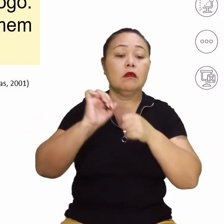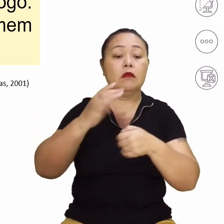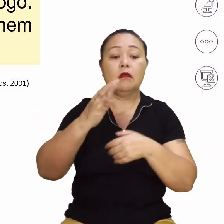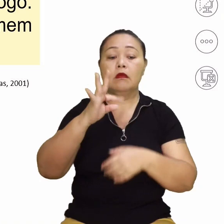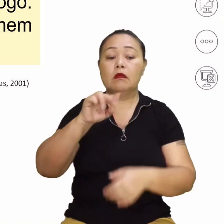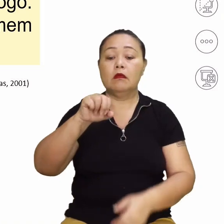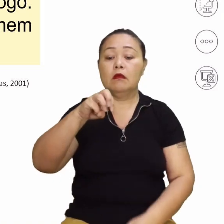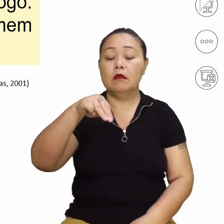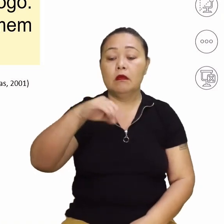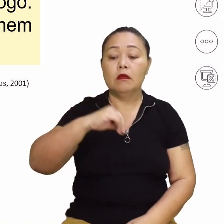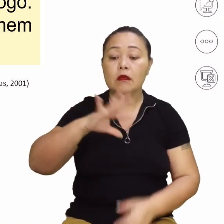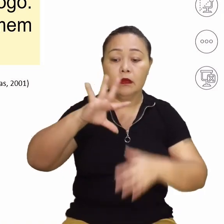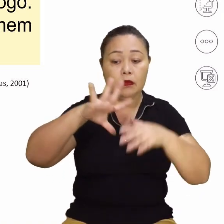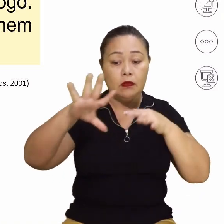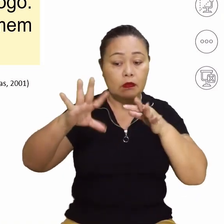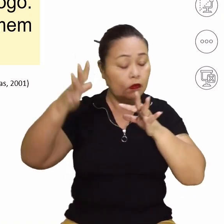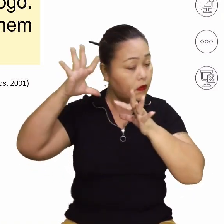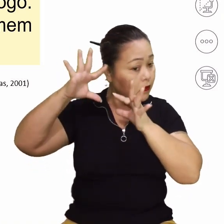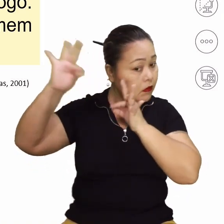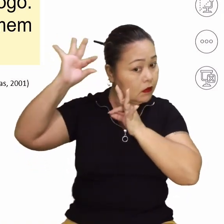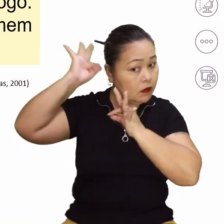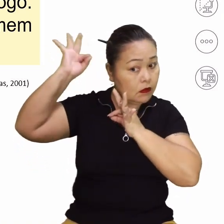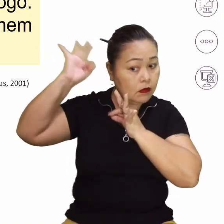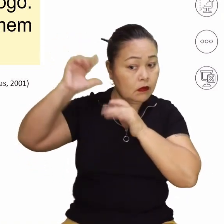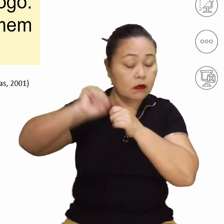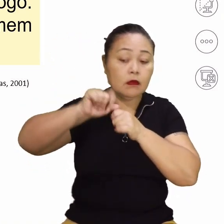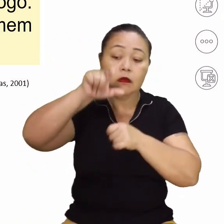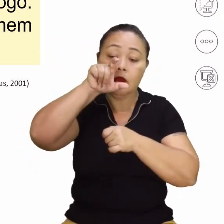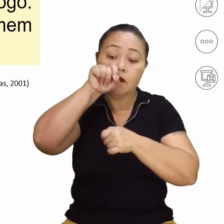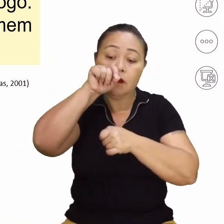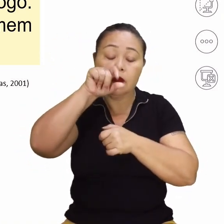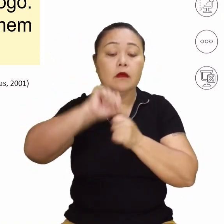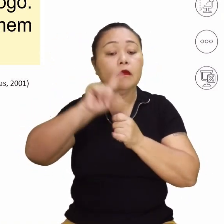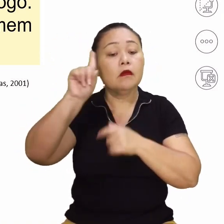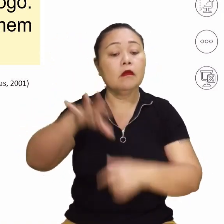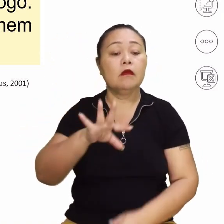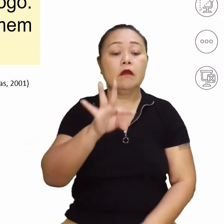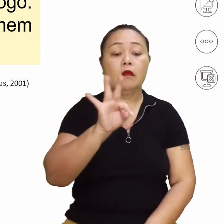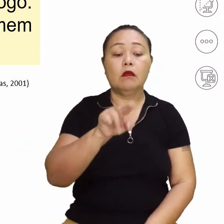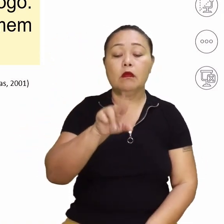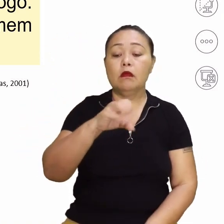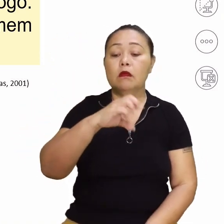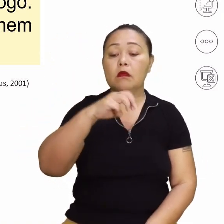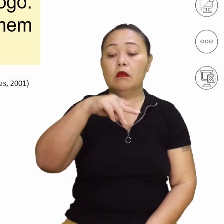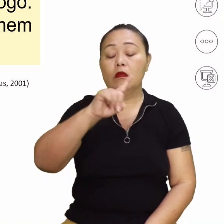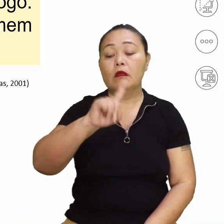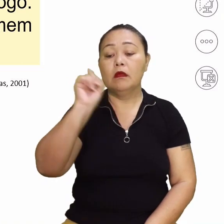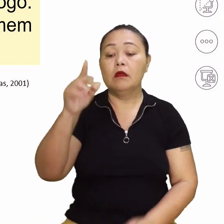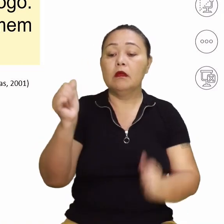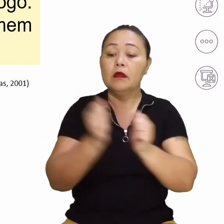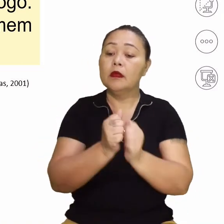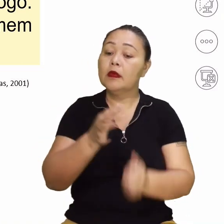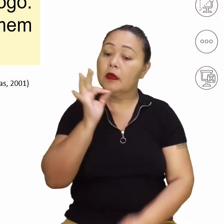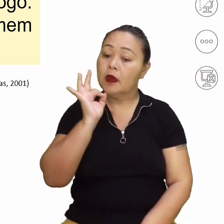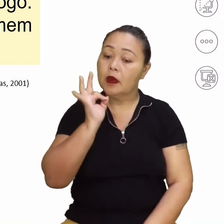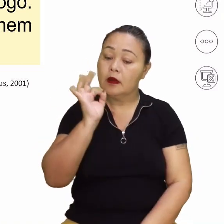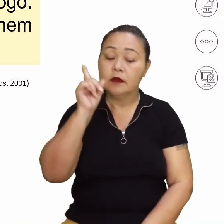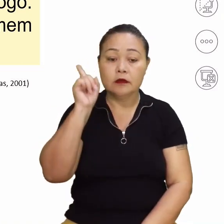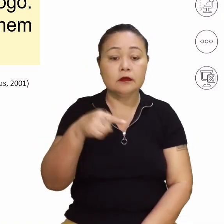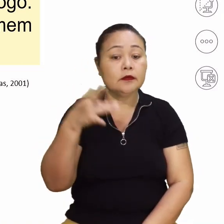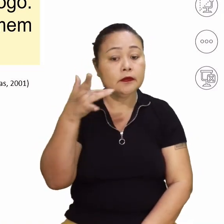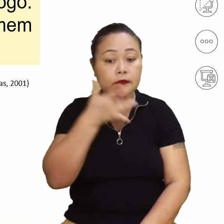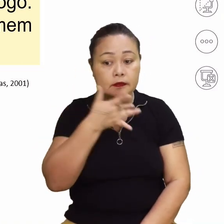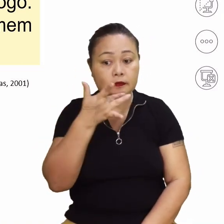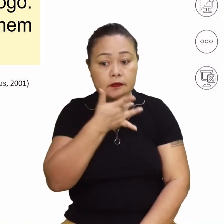com pena de arara Professor Tucumã professora gostoso Tucumã com café é